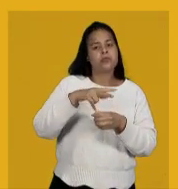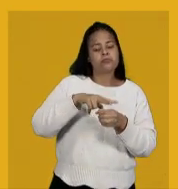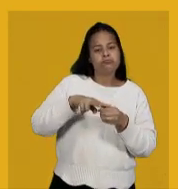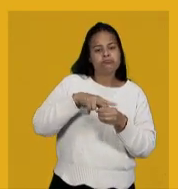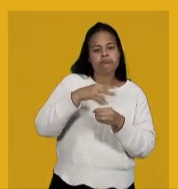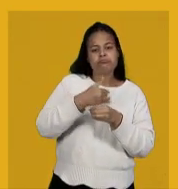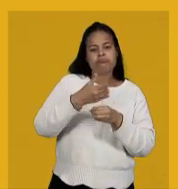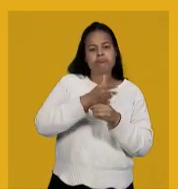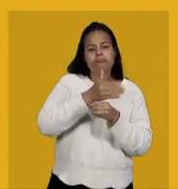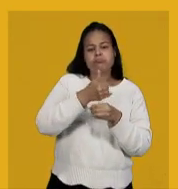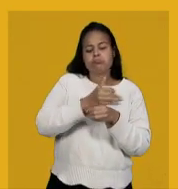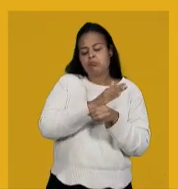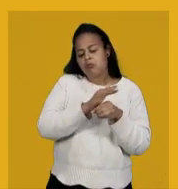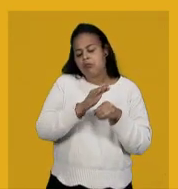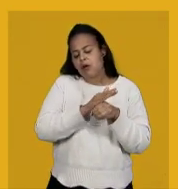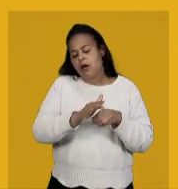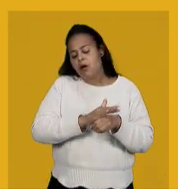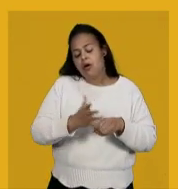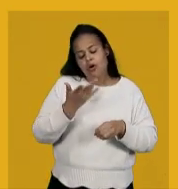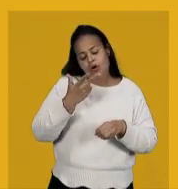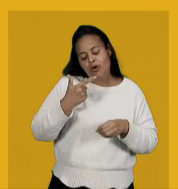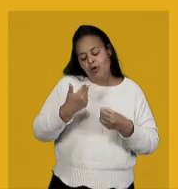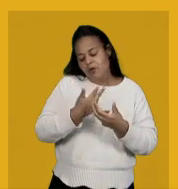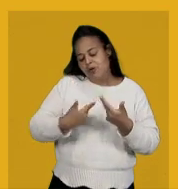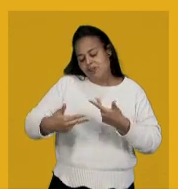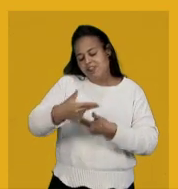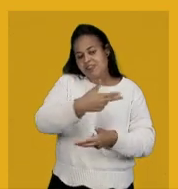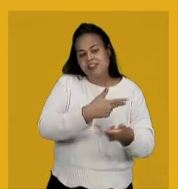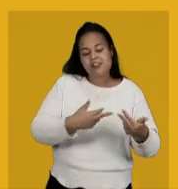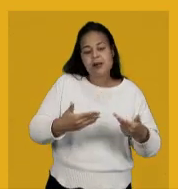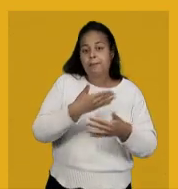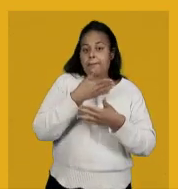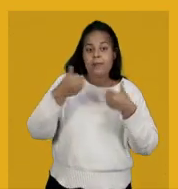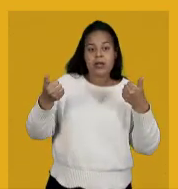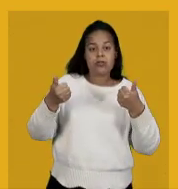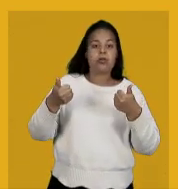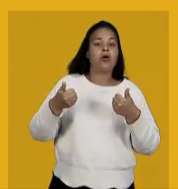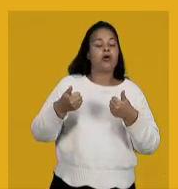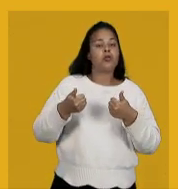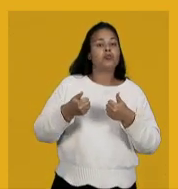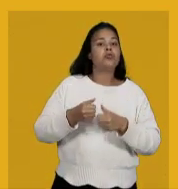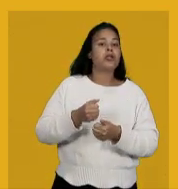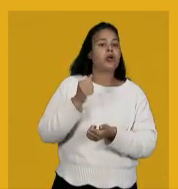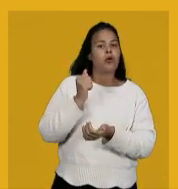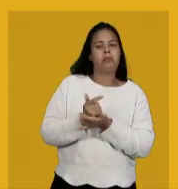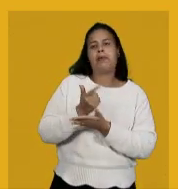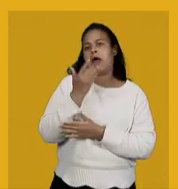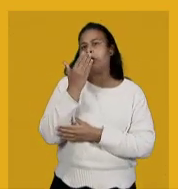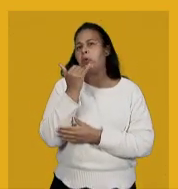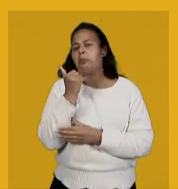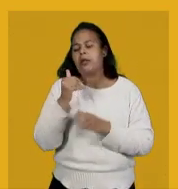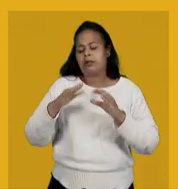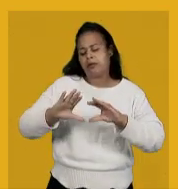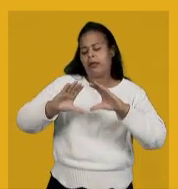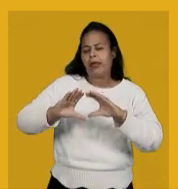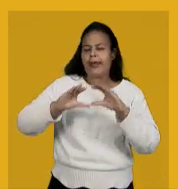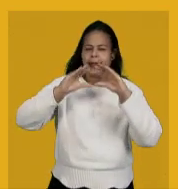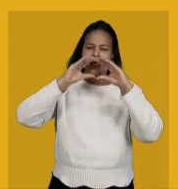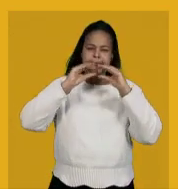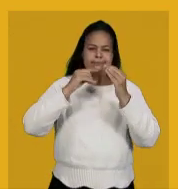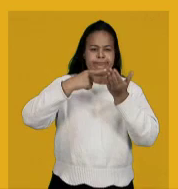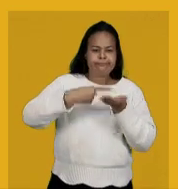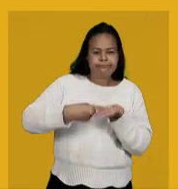pratinho assim diversificado e coloridinho é o melhor, ao invés de fast food, né? Ao invés das coisas que a gente come,